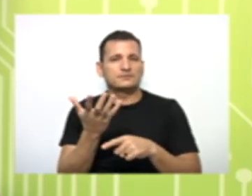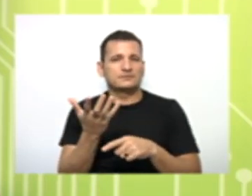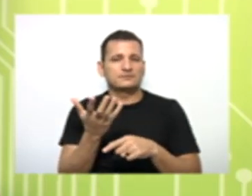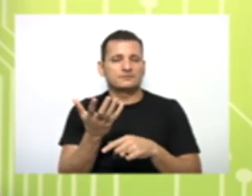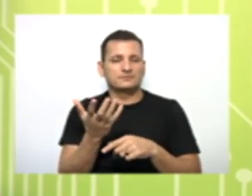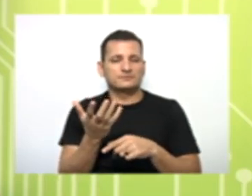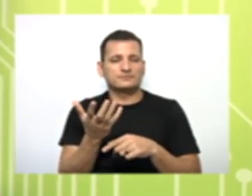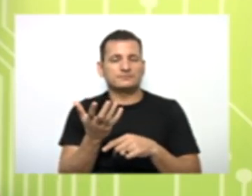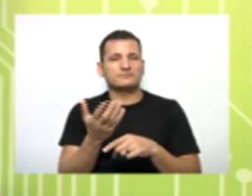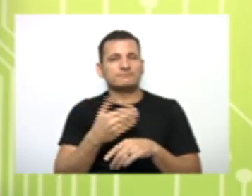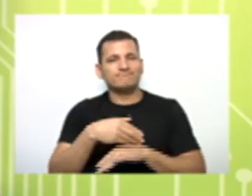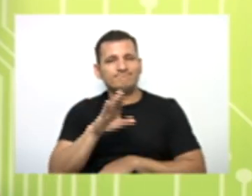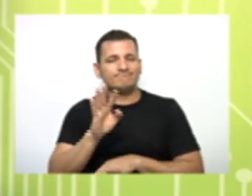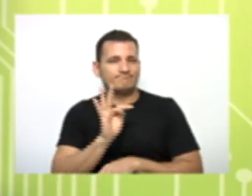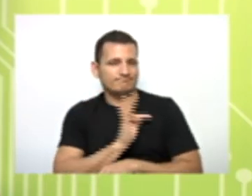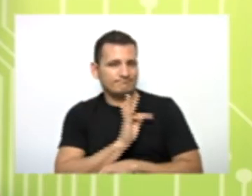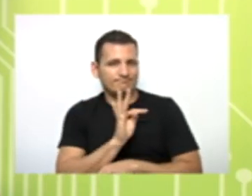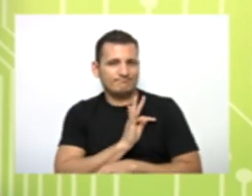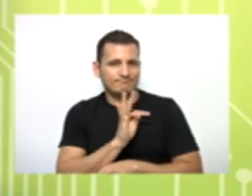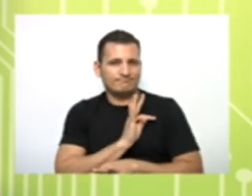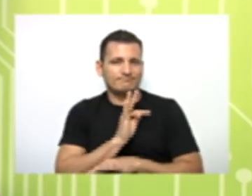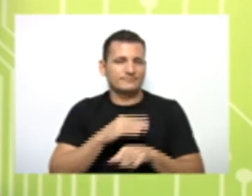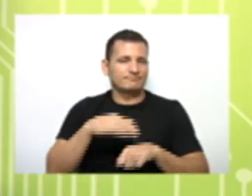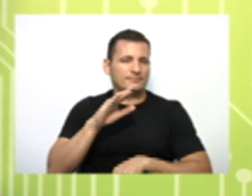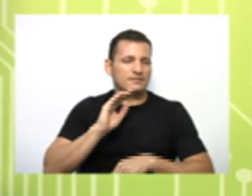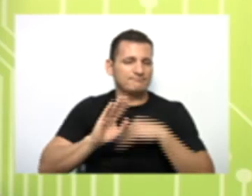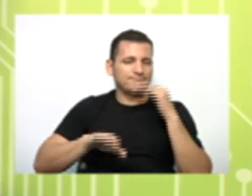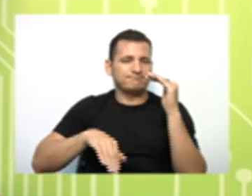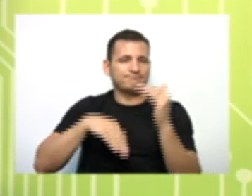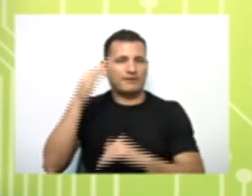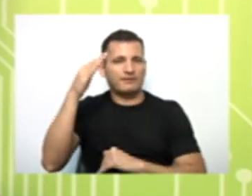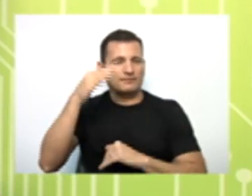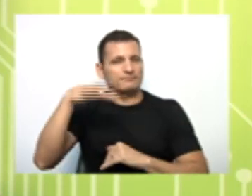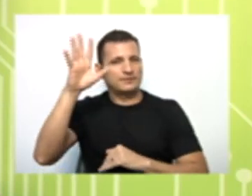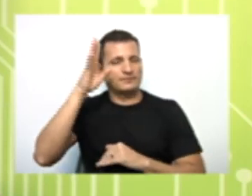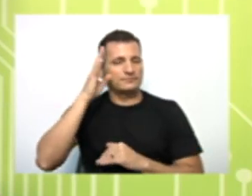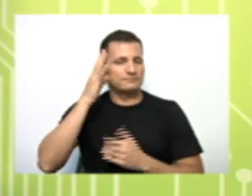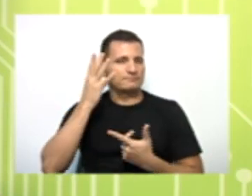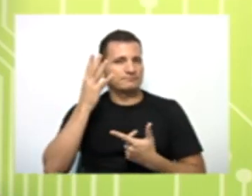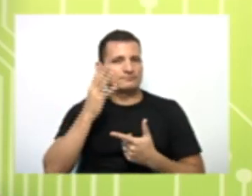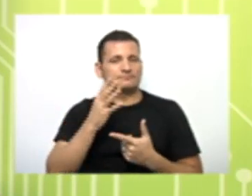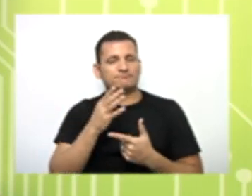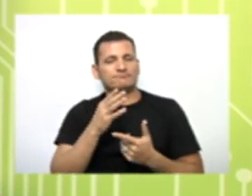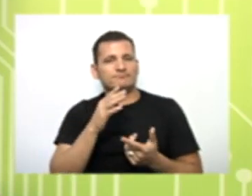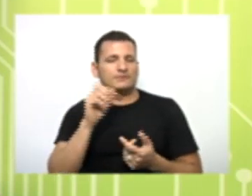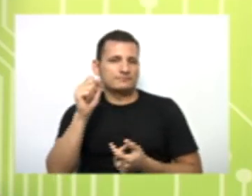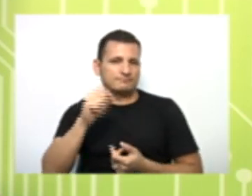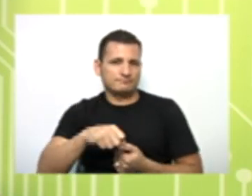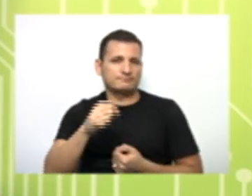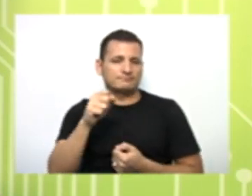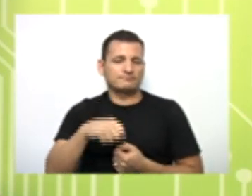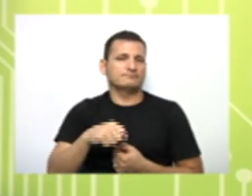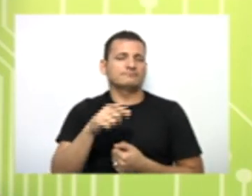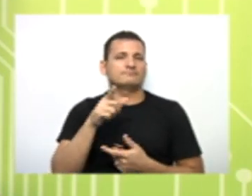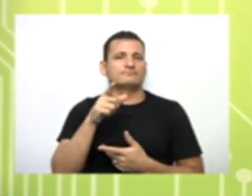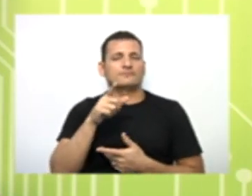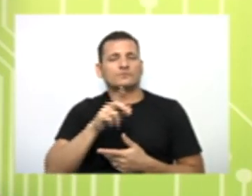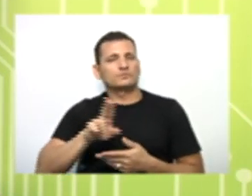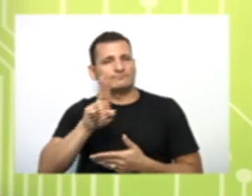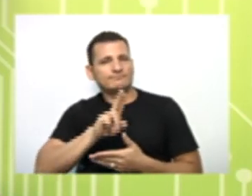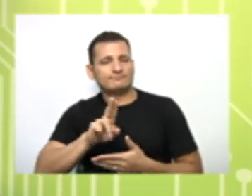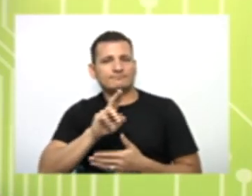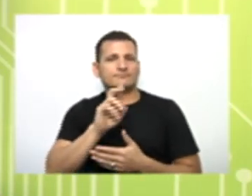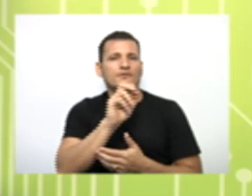mais técnicas e mais avançadas teoricamente, aí sim vocês vão utilizar